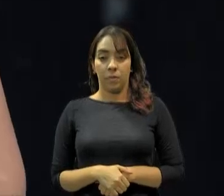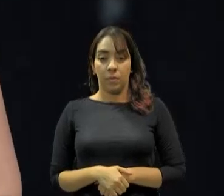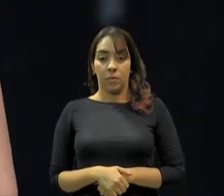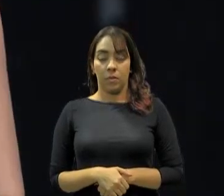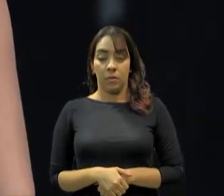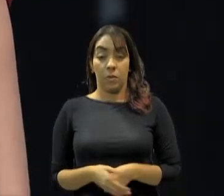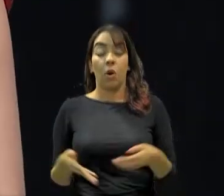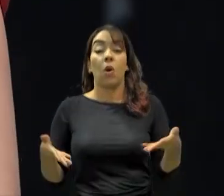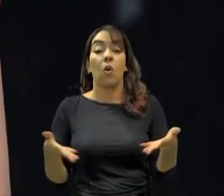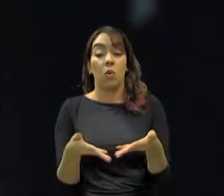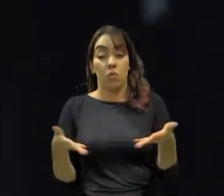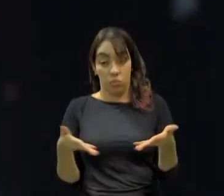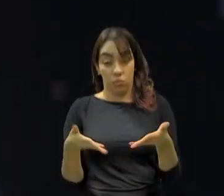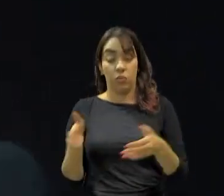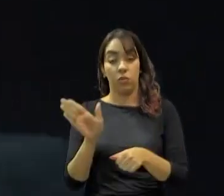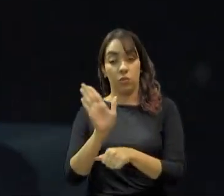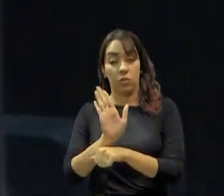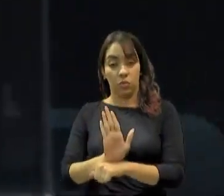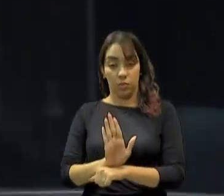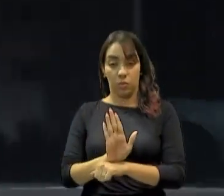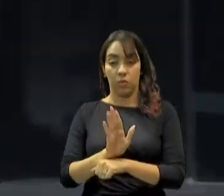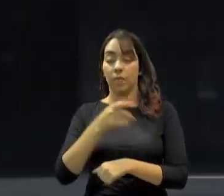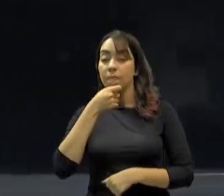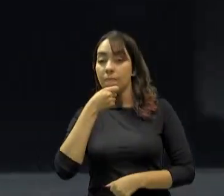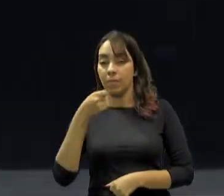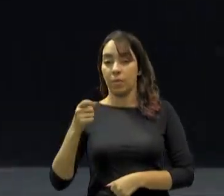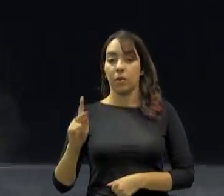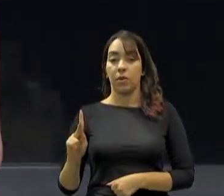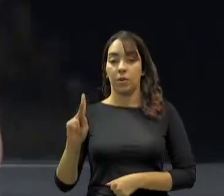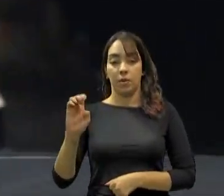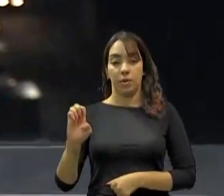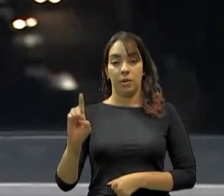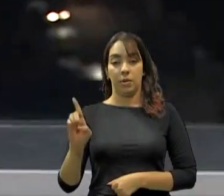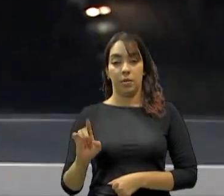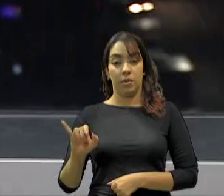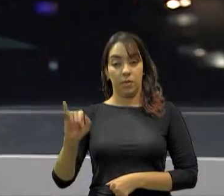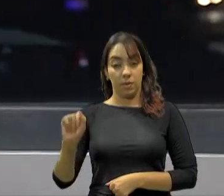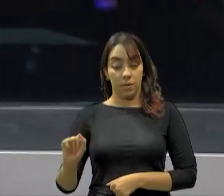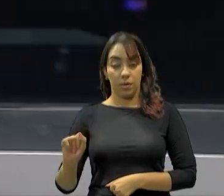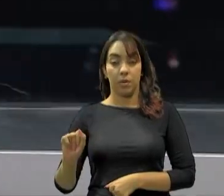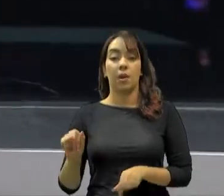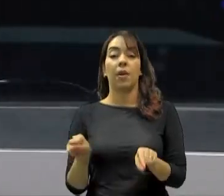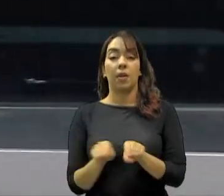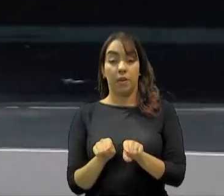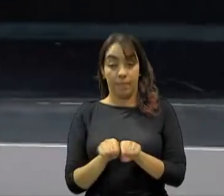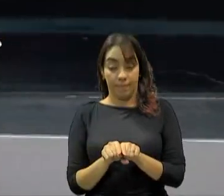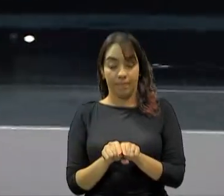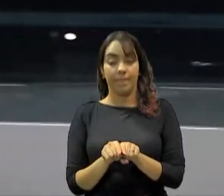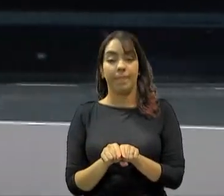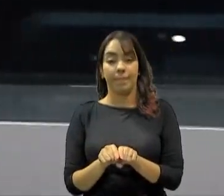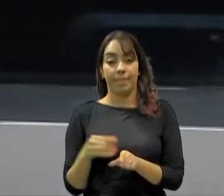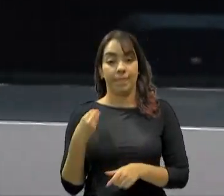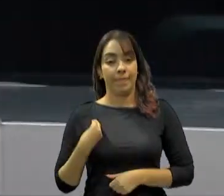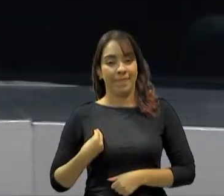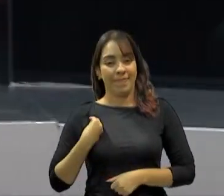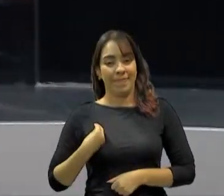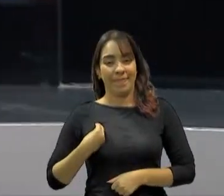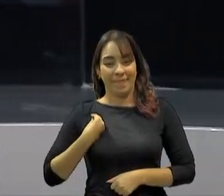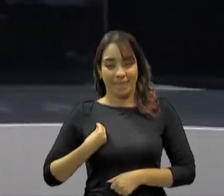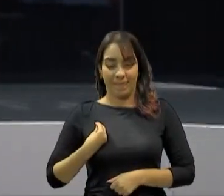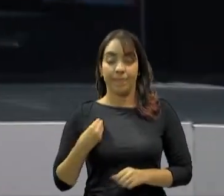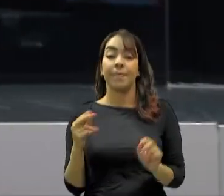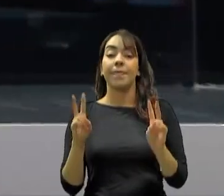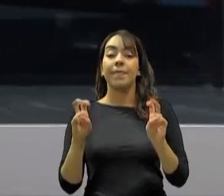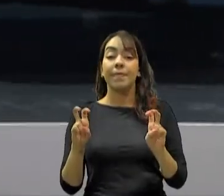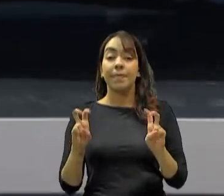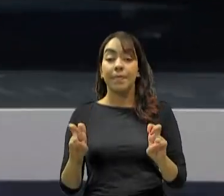e hoje no período da tarde a repórter Késia Loyola acompanhou também um outro encontro que tratou sobre a problemática do